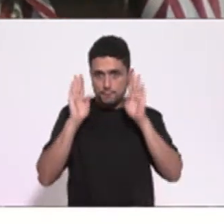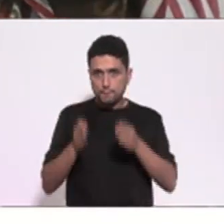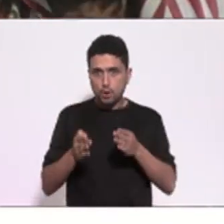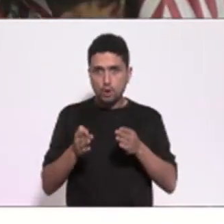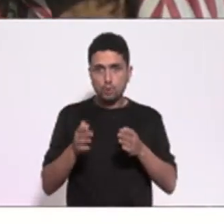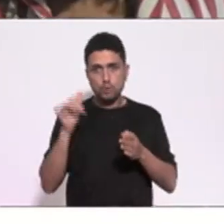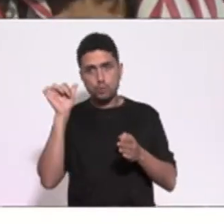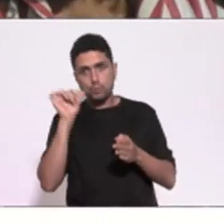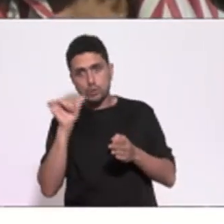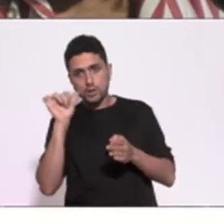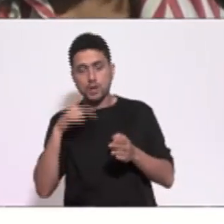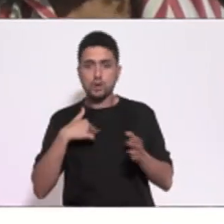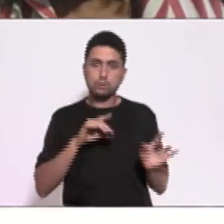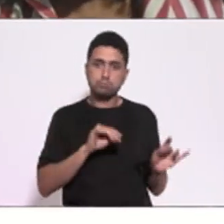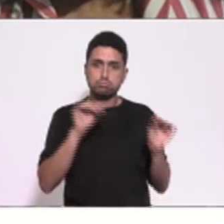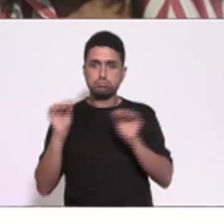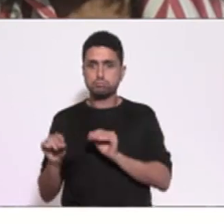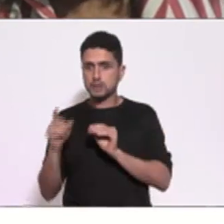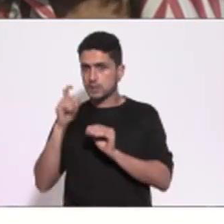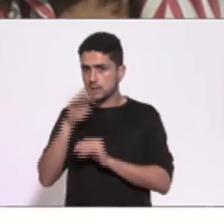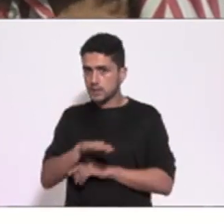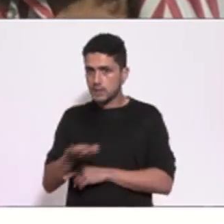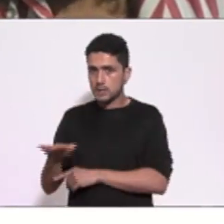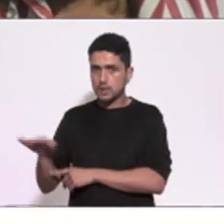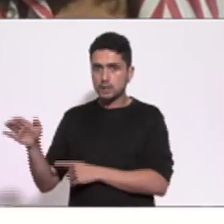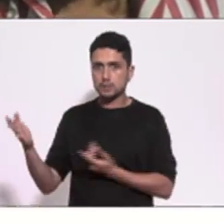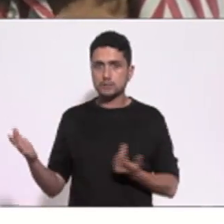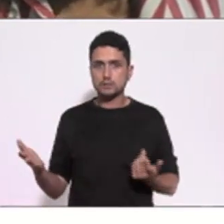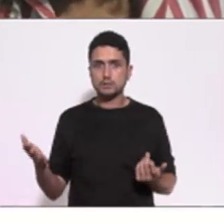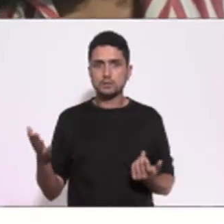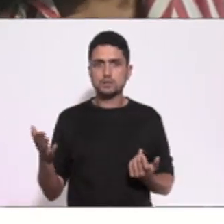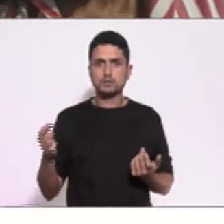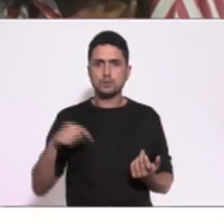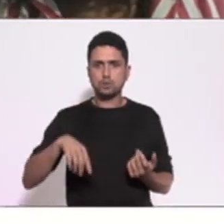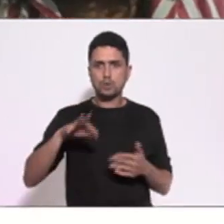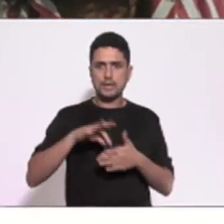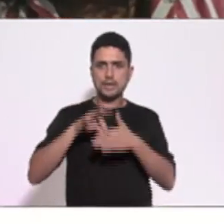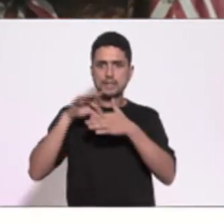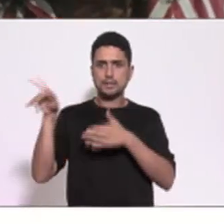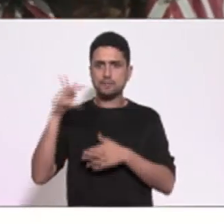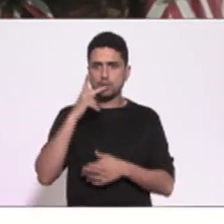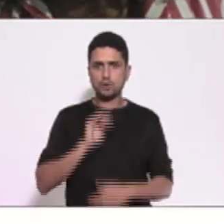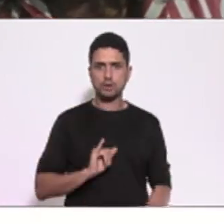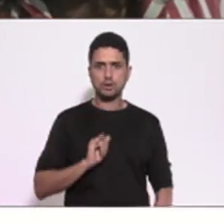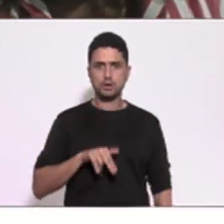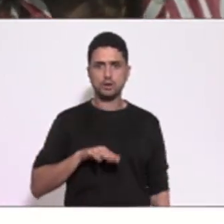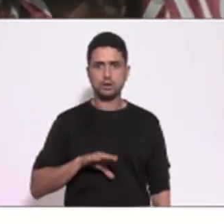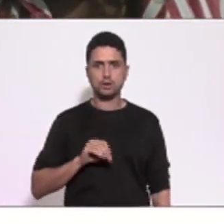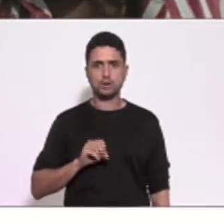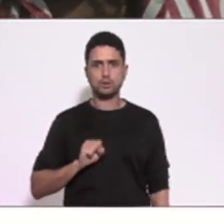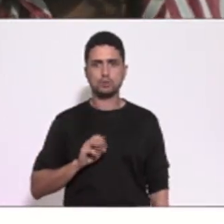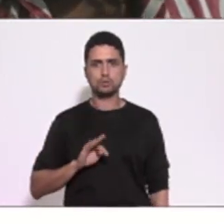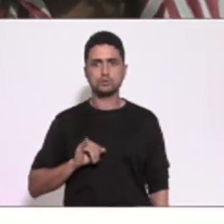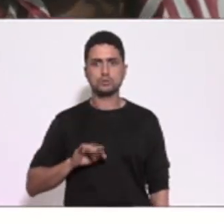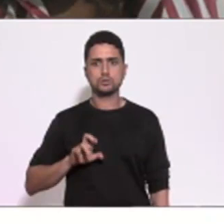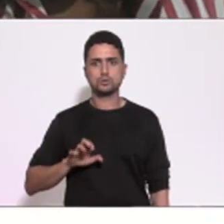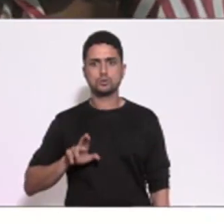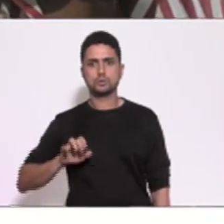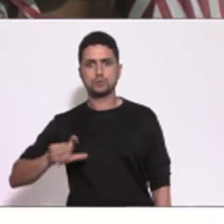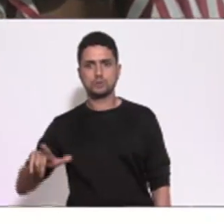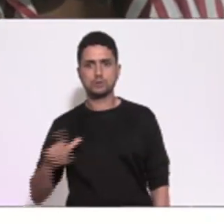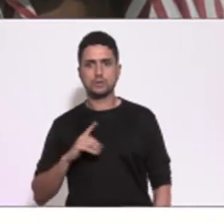de mulheres nós colocamos crianças, e o líder do governo dessa casa disse que o projeto era inconstitucional e sugeriu